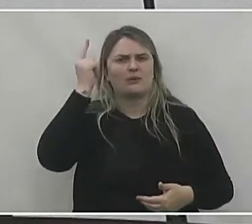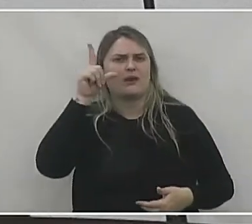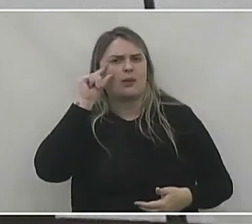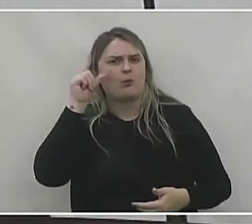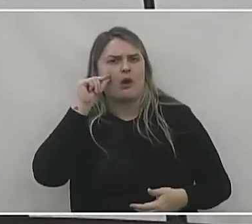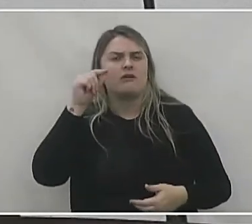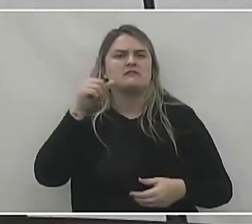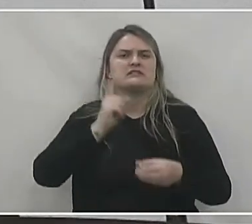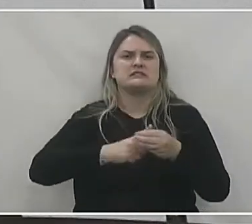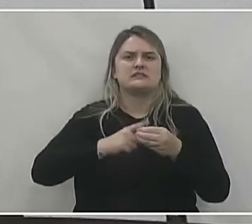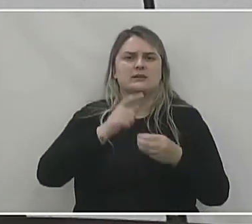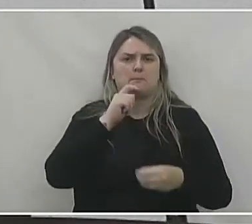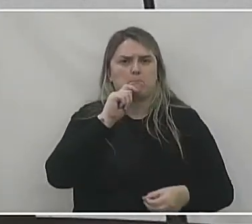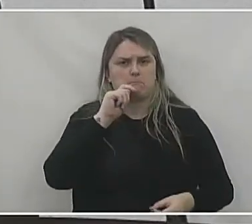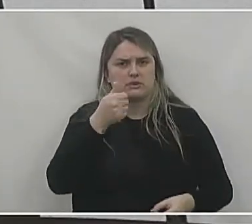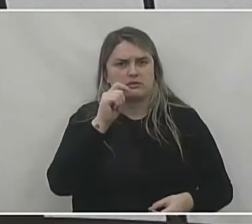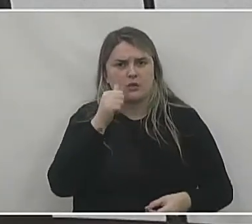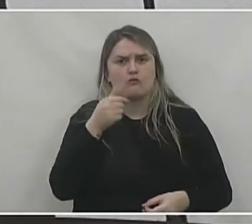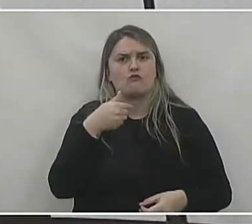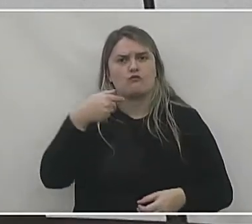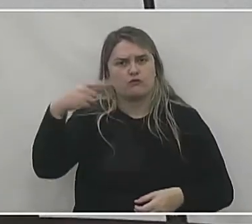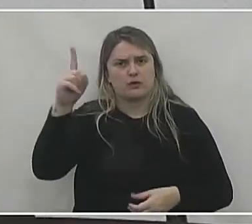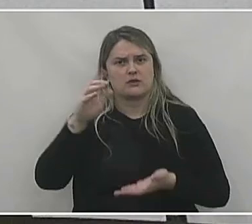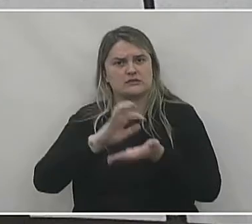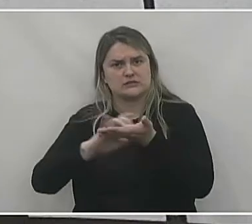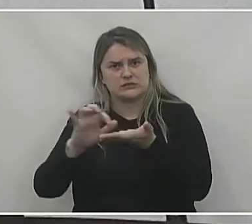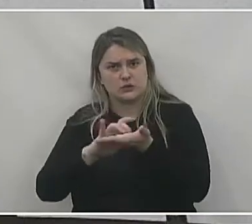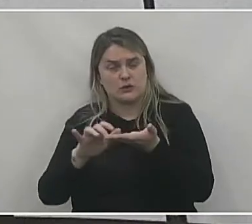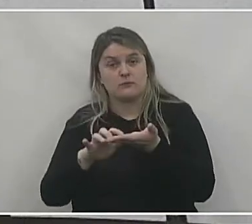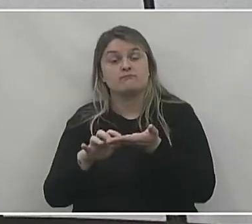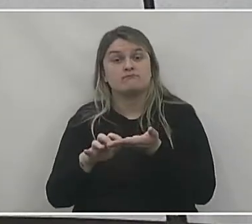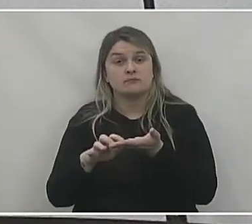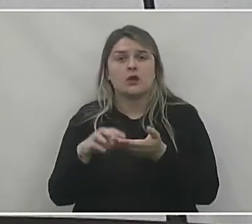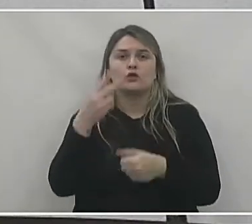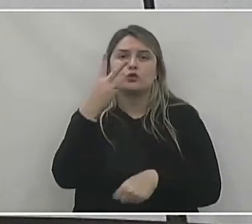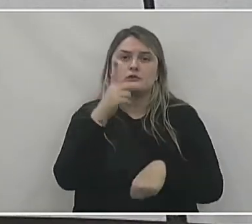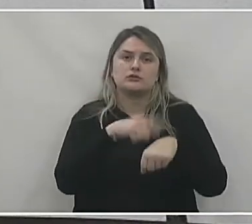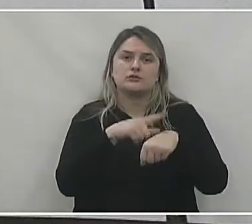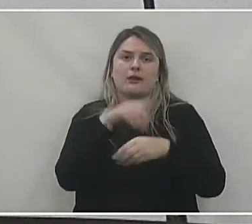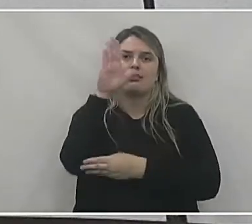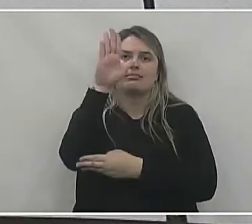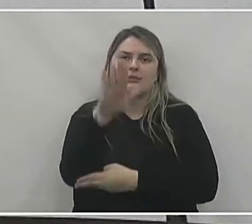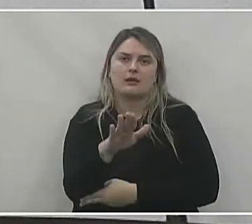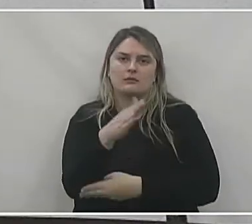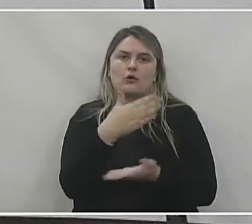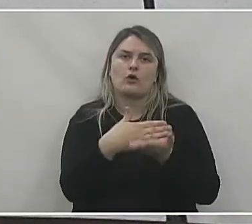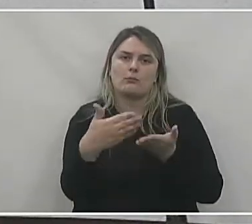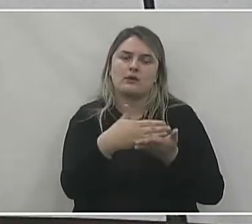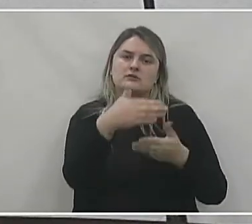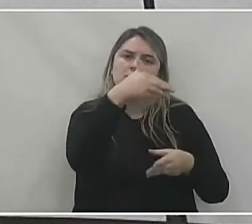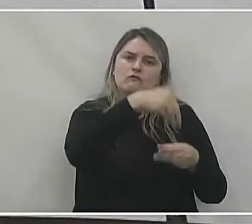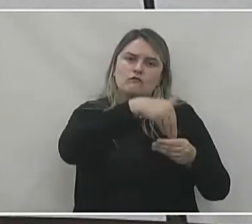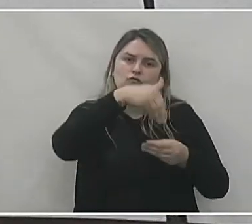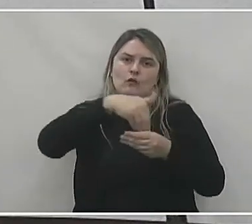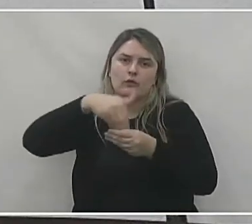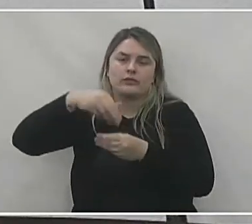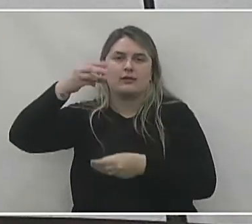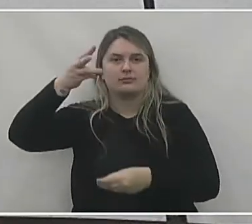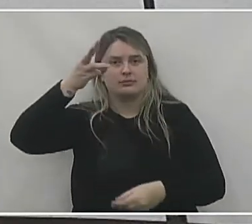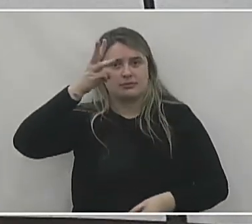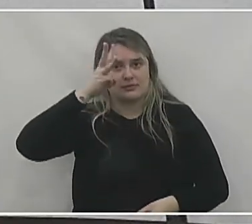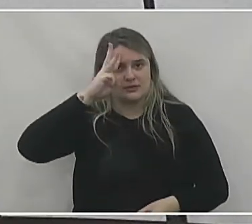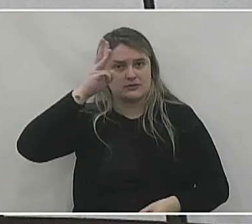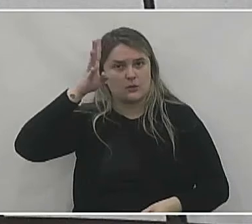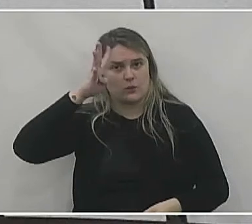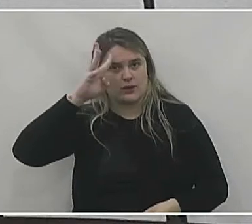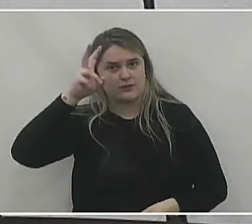de Pinhão, estavam lá no meu escritório. E a partir das 2 horas começam as votações. Terça, quarta